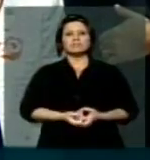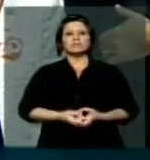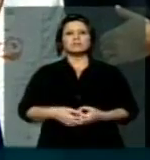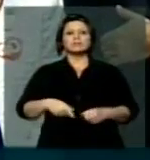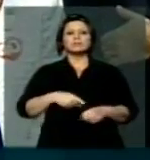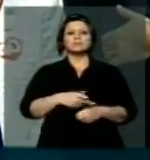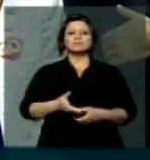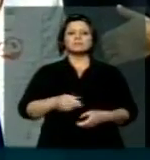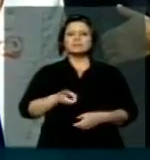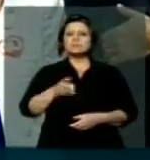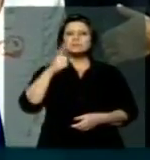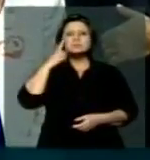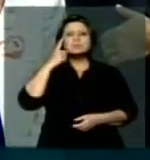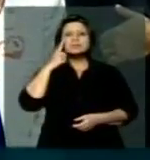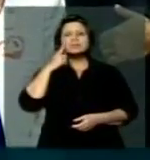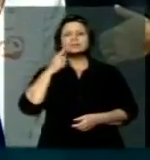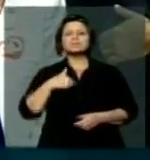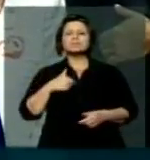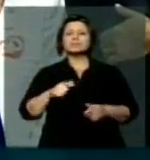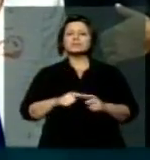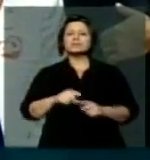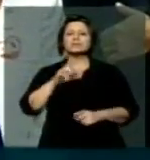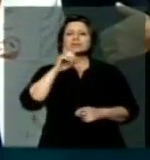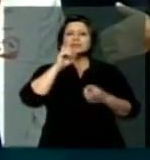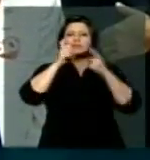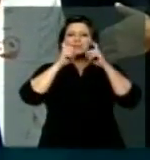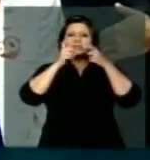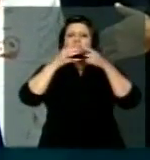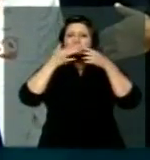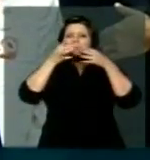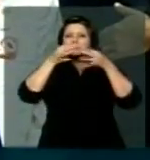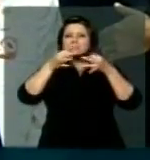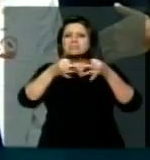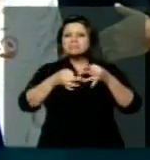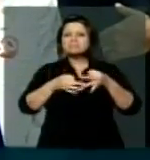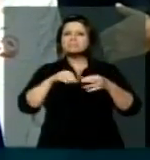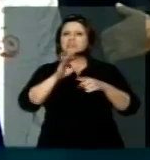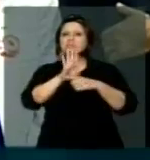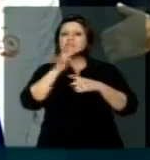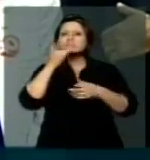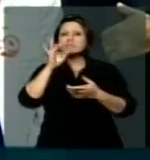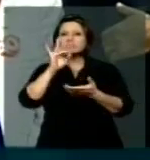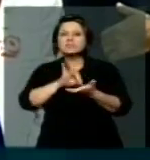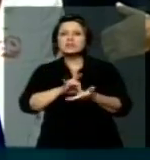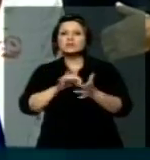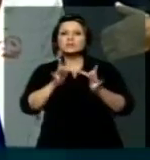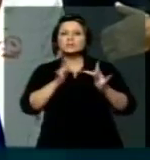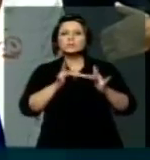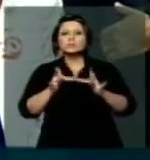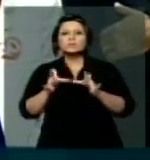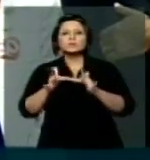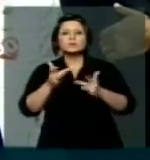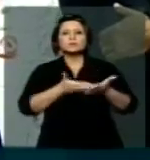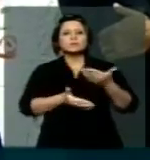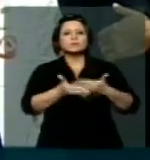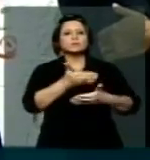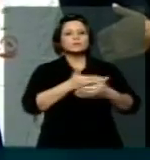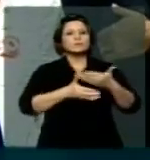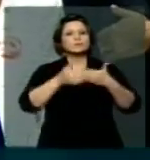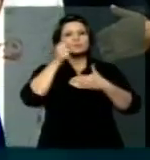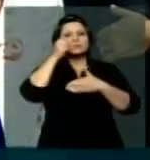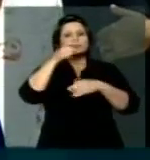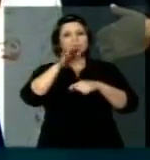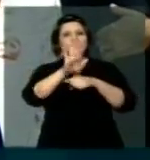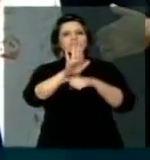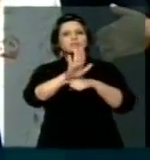um país melhor gerido, um país que efetivamente dialogue com o interesse da